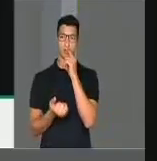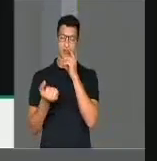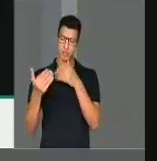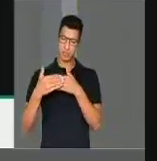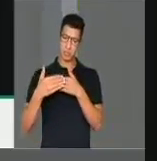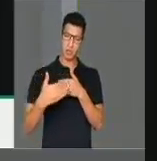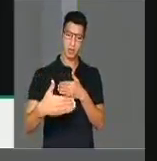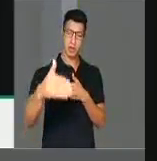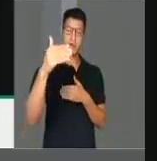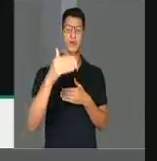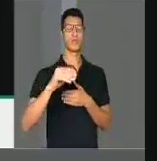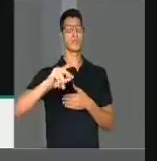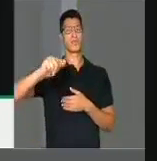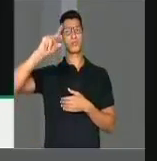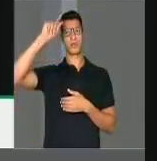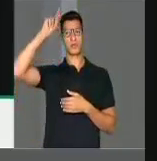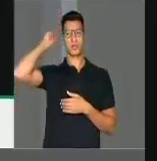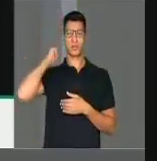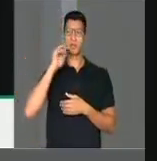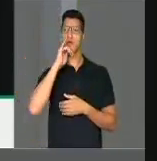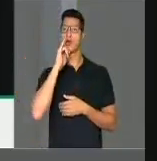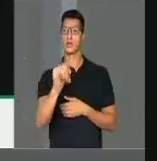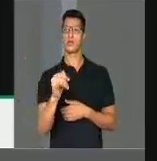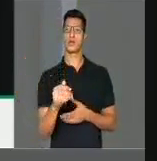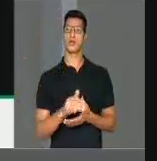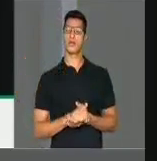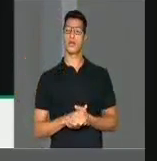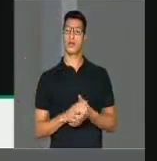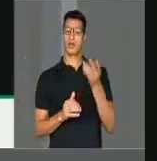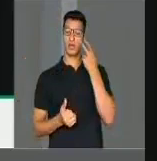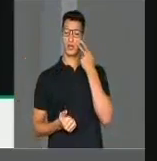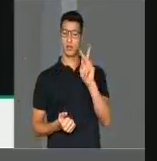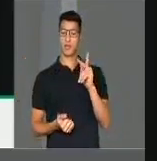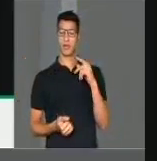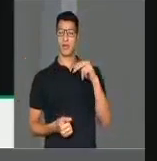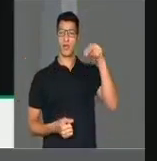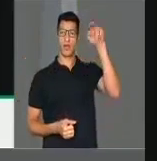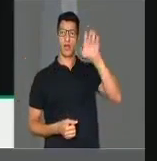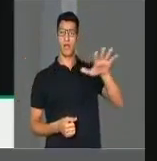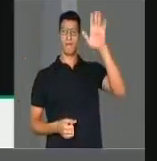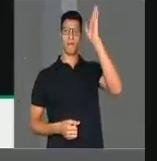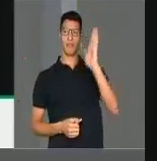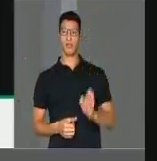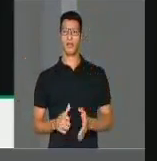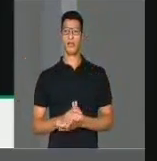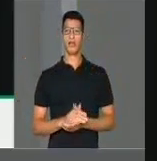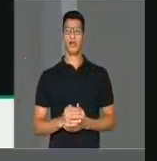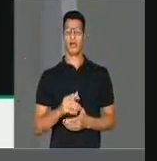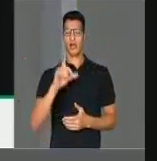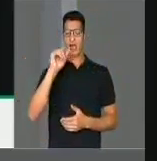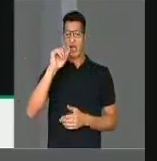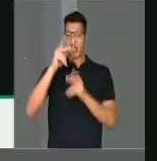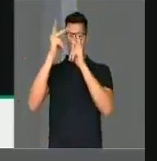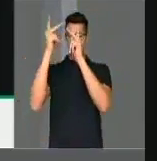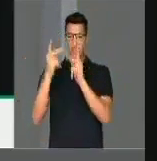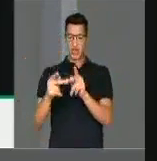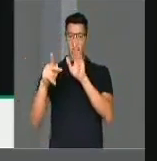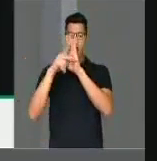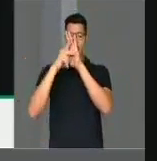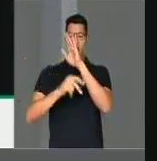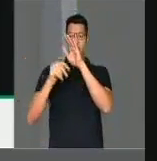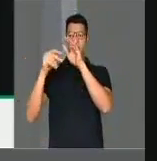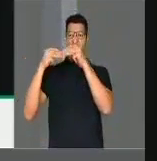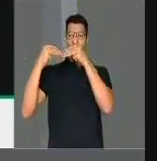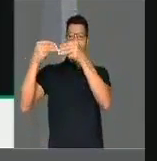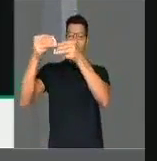hídrica, duradoura, por muitos séculos, pode-se dizer assim, para o Nordeste brasileiro. Esse